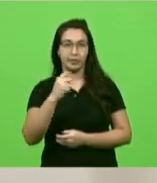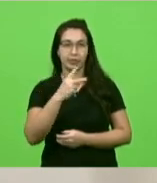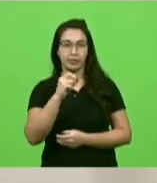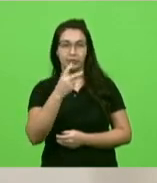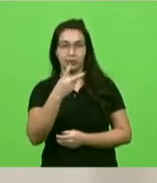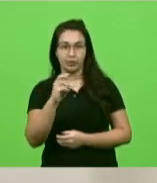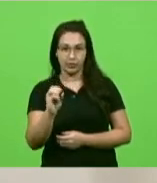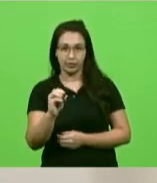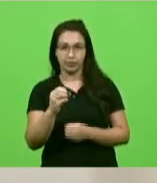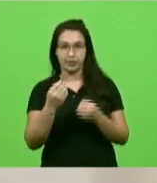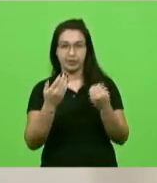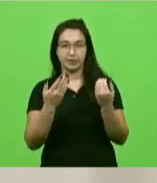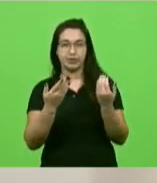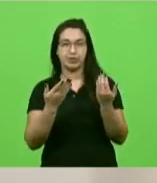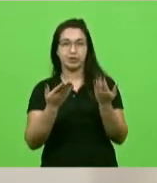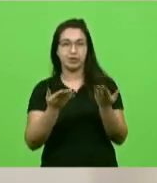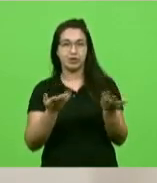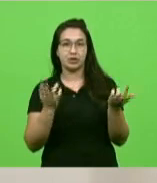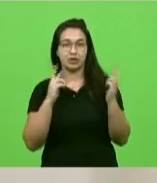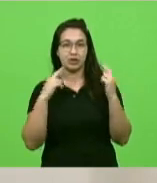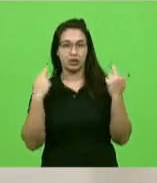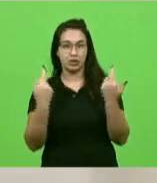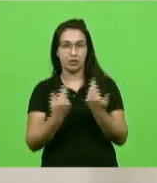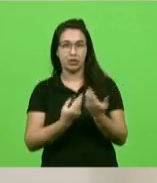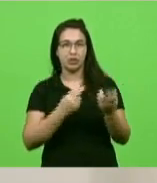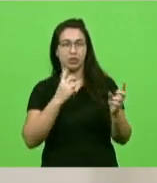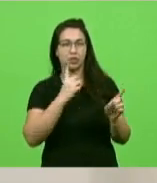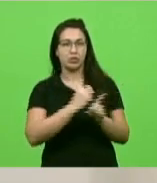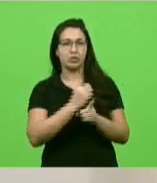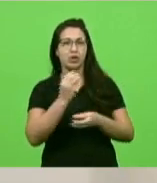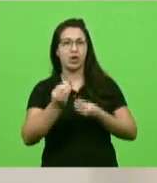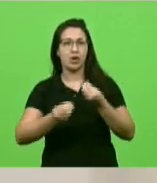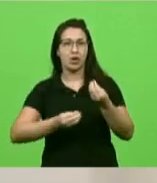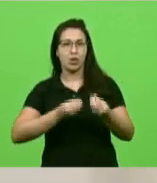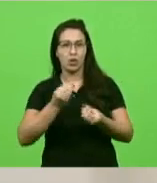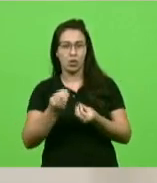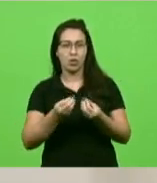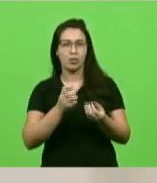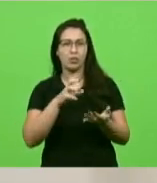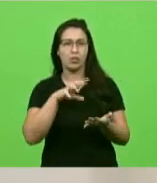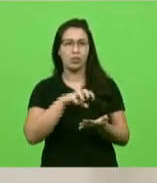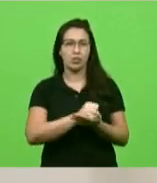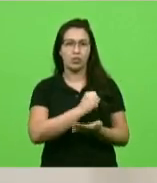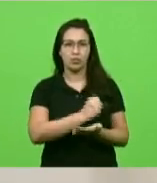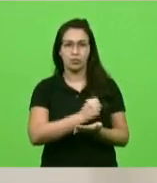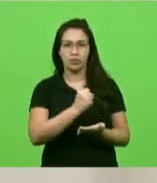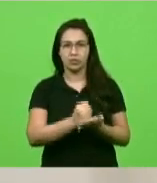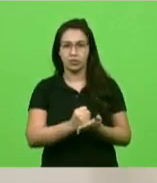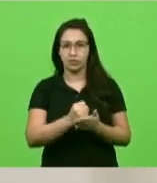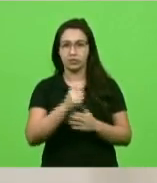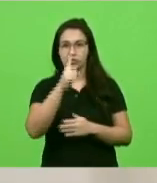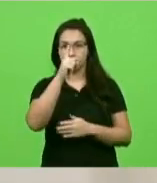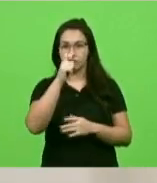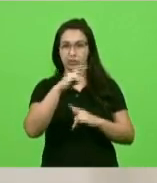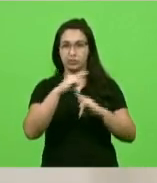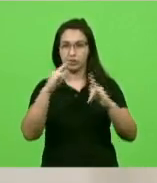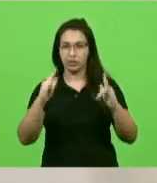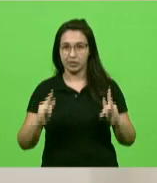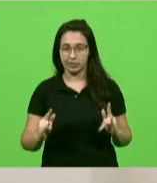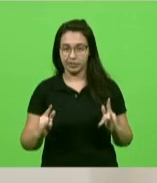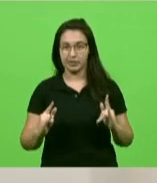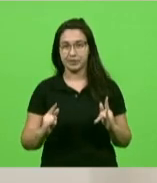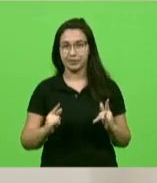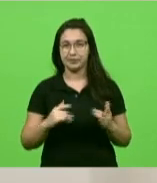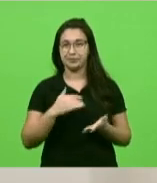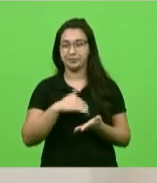realização de auditoria de conformidade sobre a contratação do hospital de campanha. Abertura